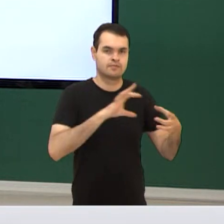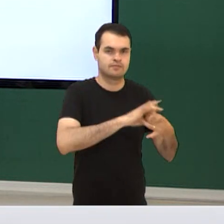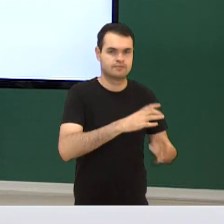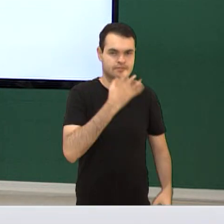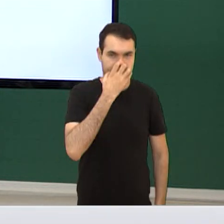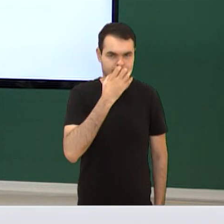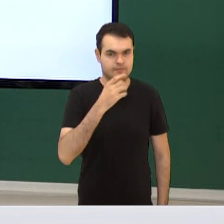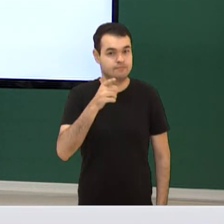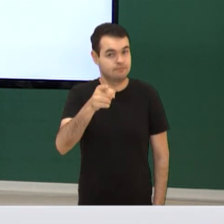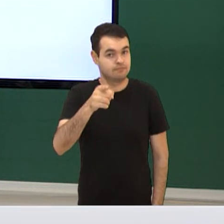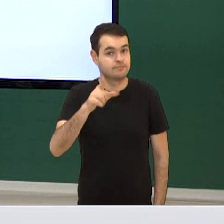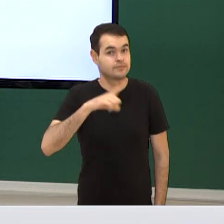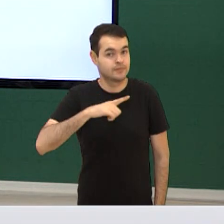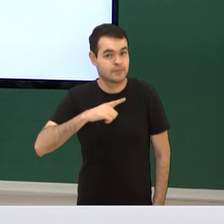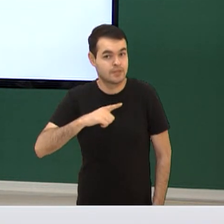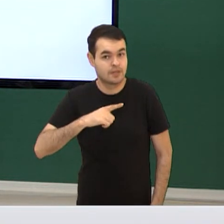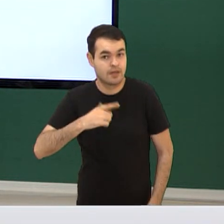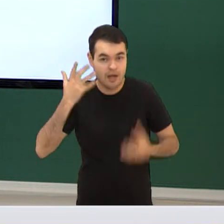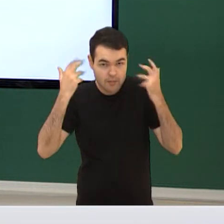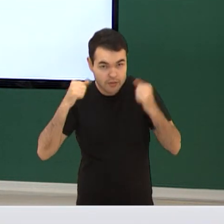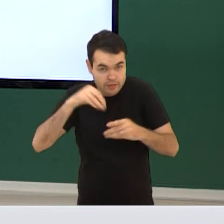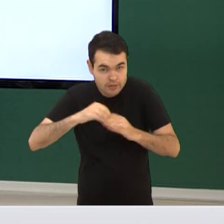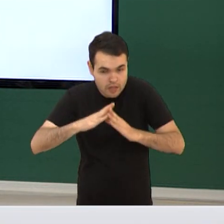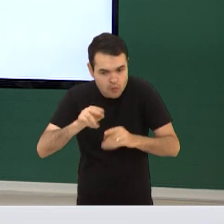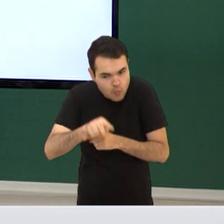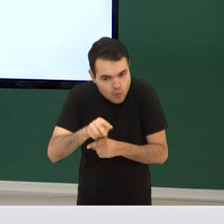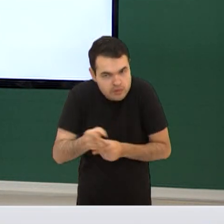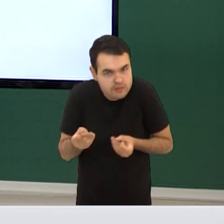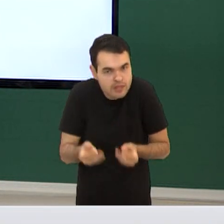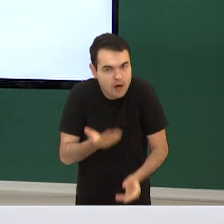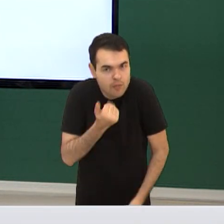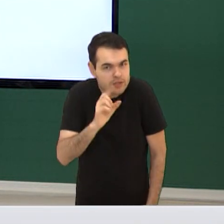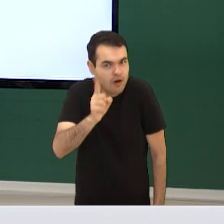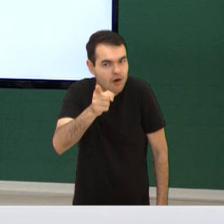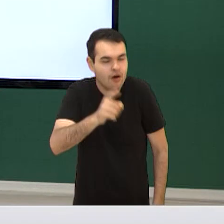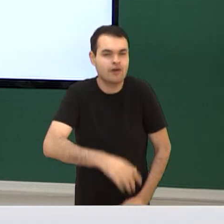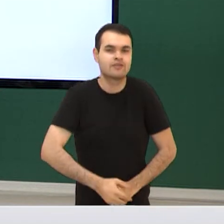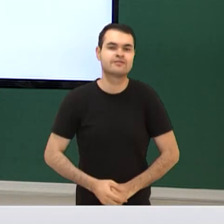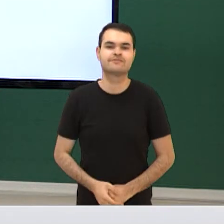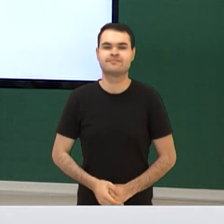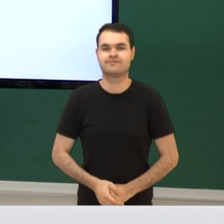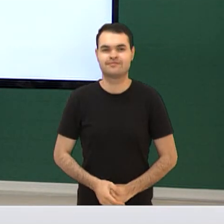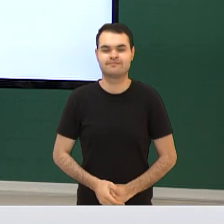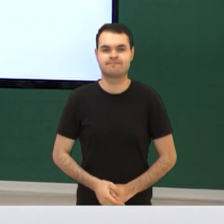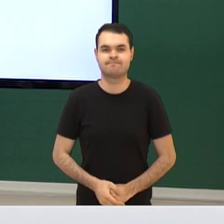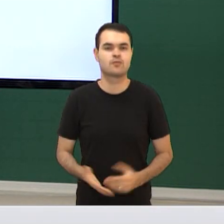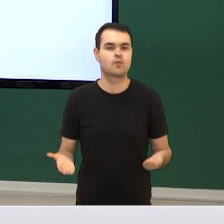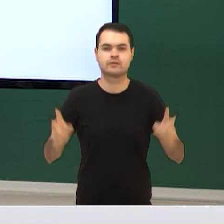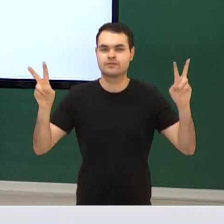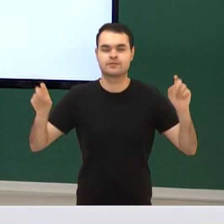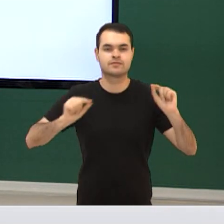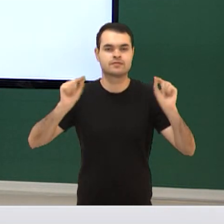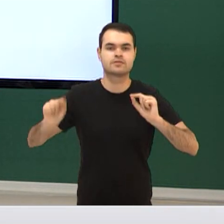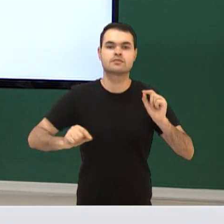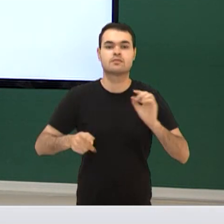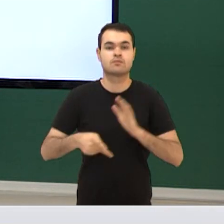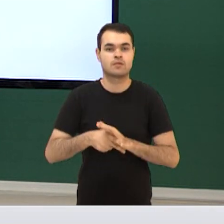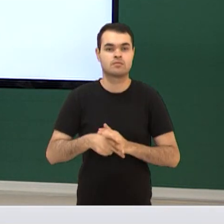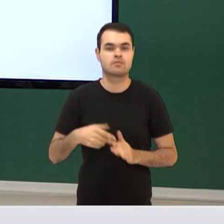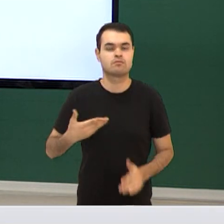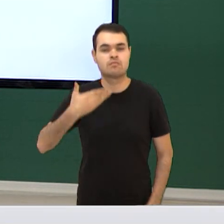1,5 kg dá a quantidade de ração para gatos. E ela tem 2 cachorros. Cada cachorro come